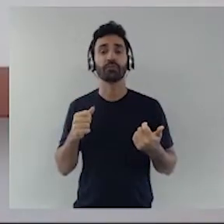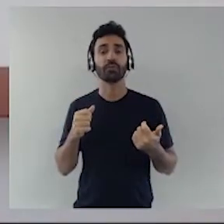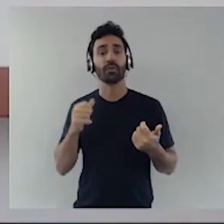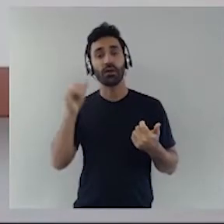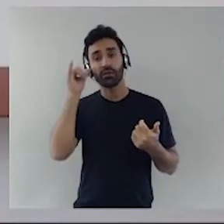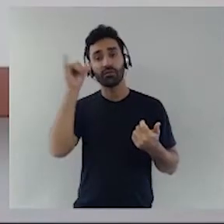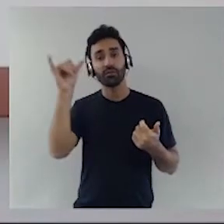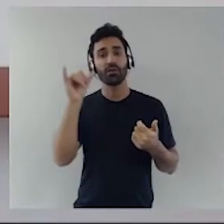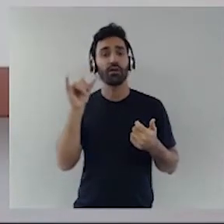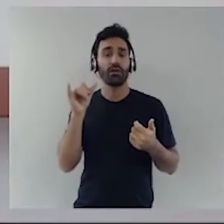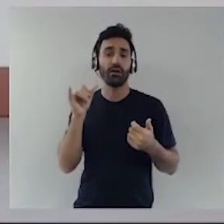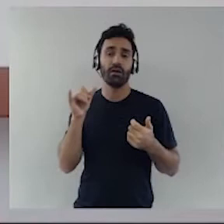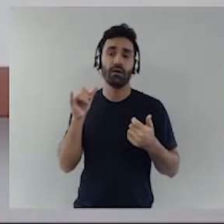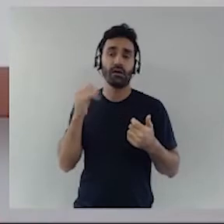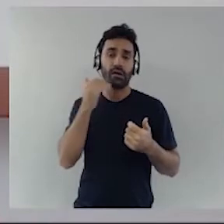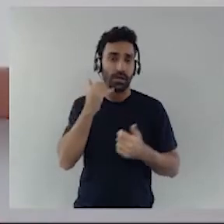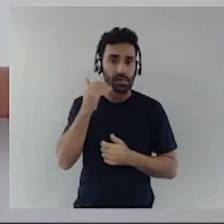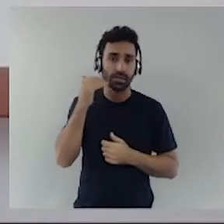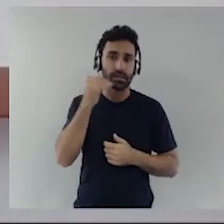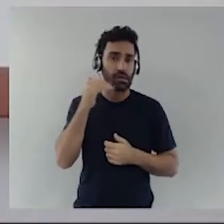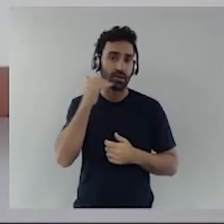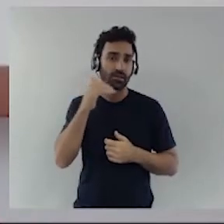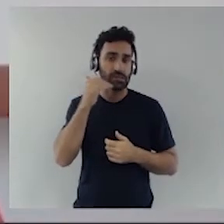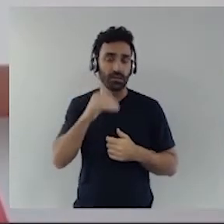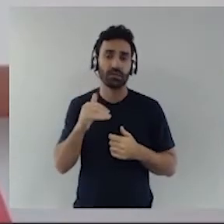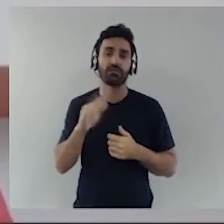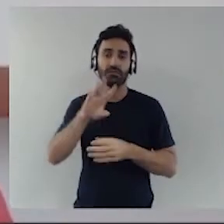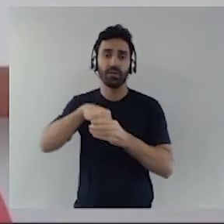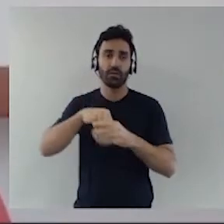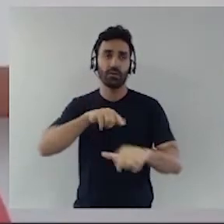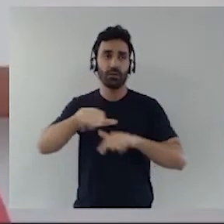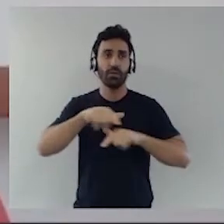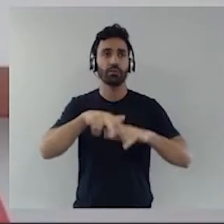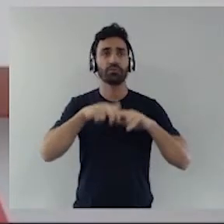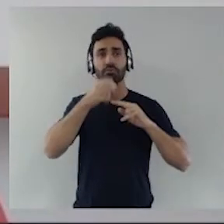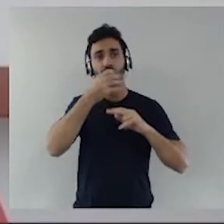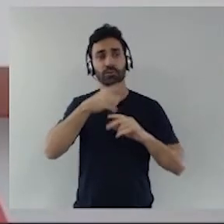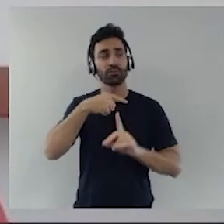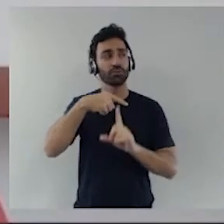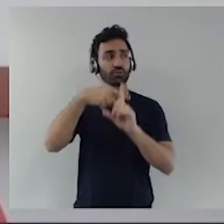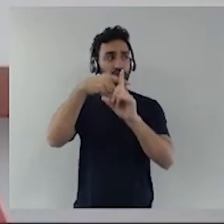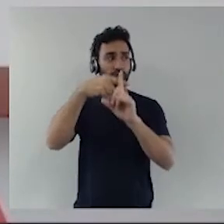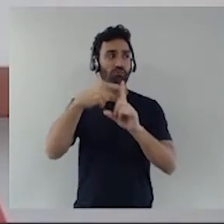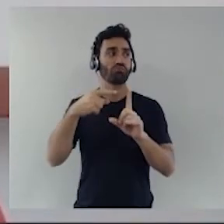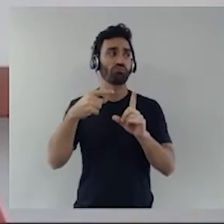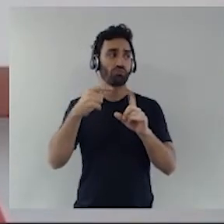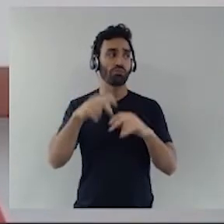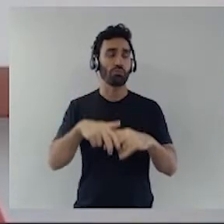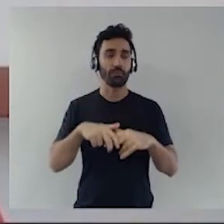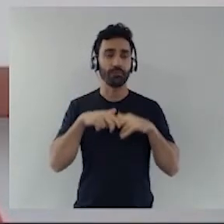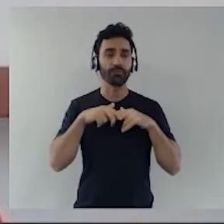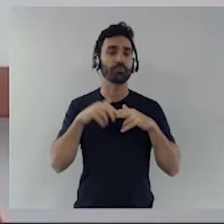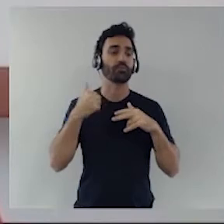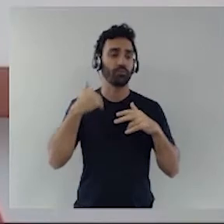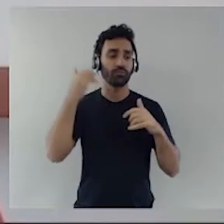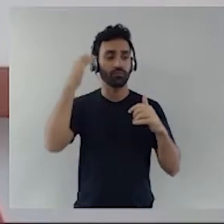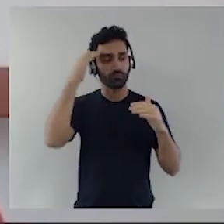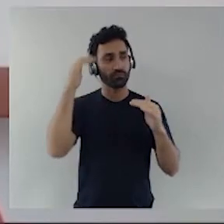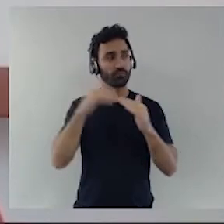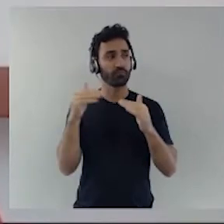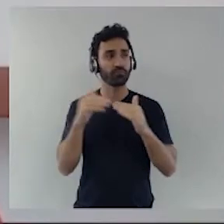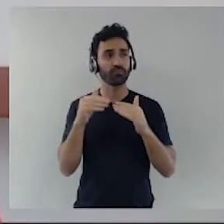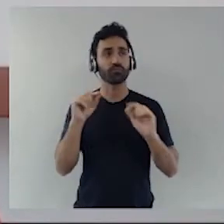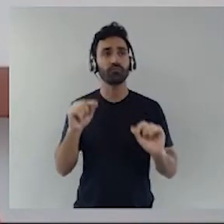distorção nesse trabalho isso foi muito positivo eu faço minhas as palavras dele no sentido de que essa